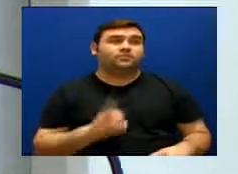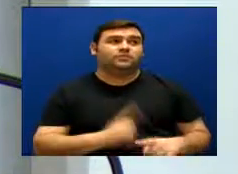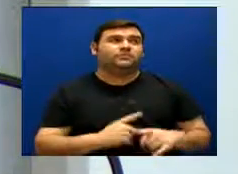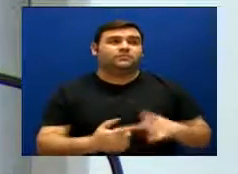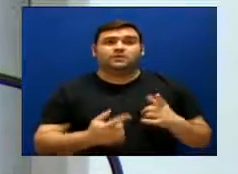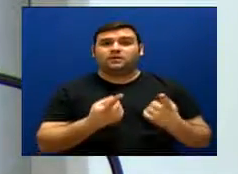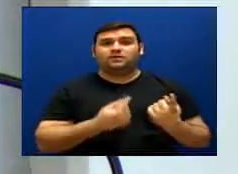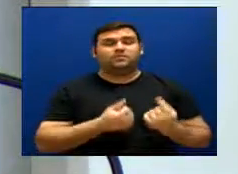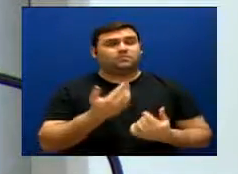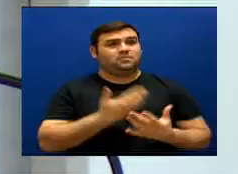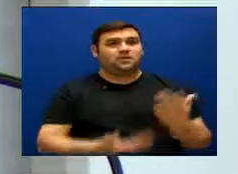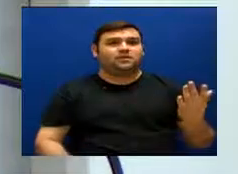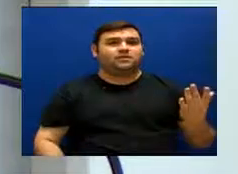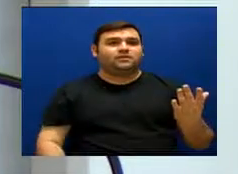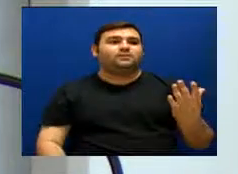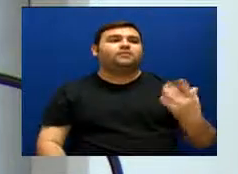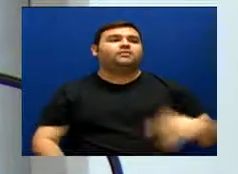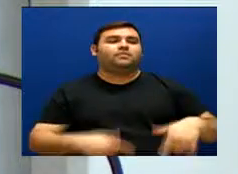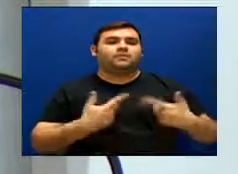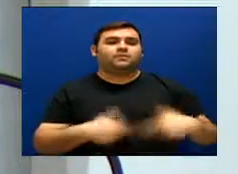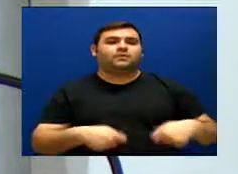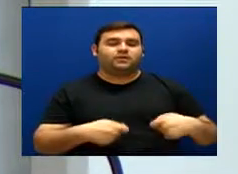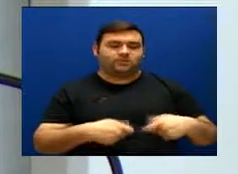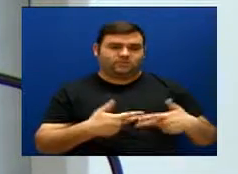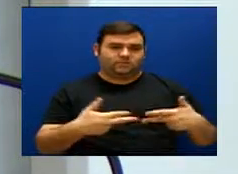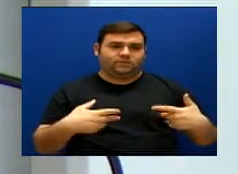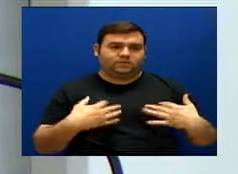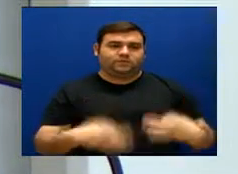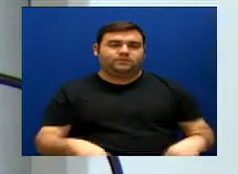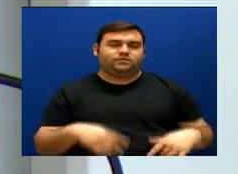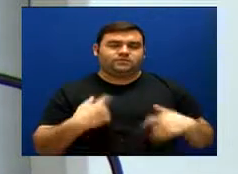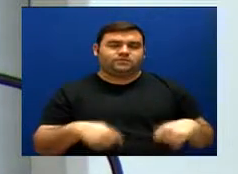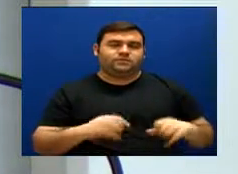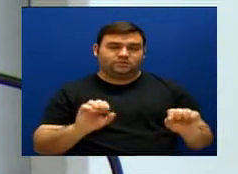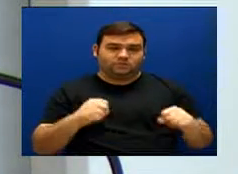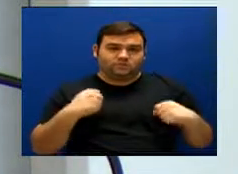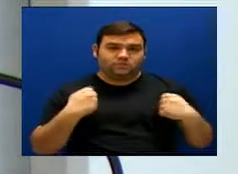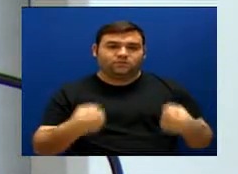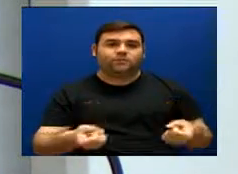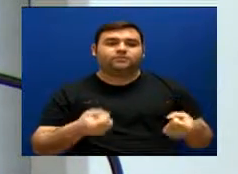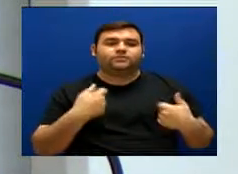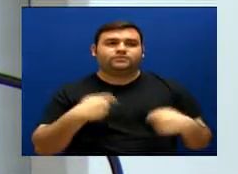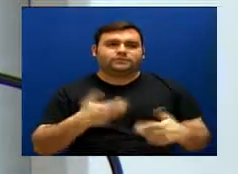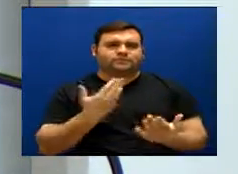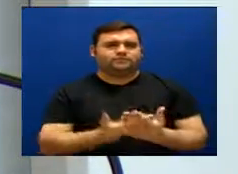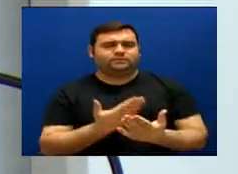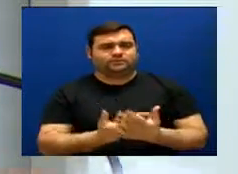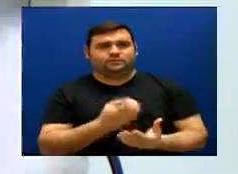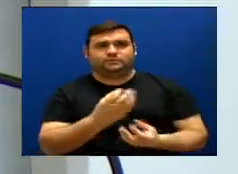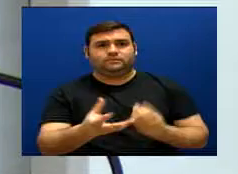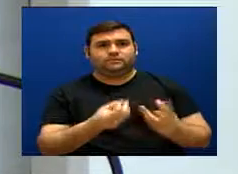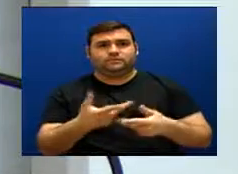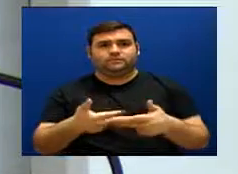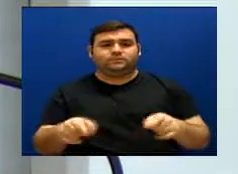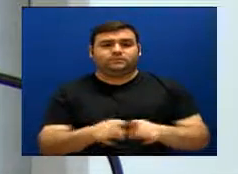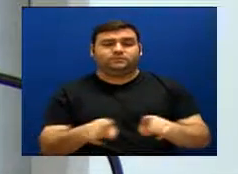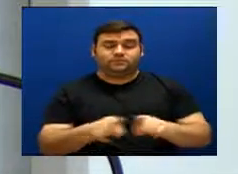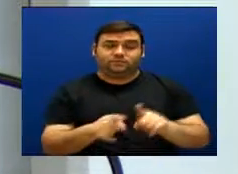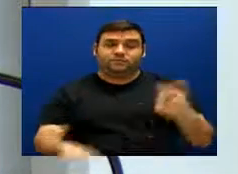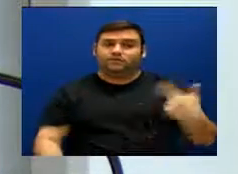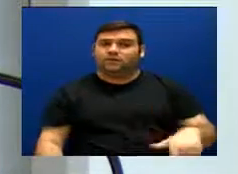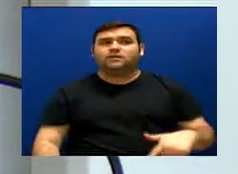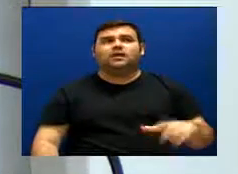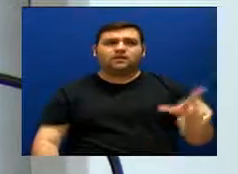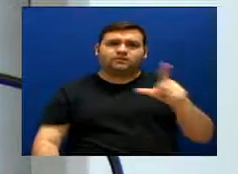prejuízo, tem que ser, o que é direito tem que ser aí feito, né, a prefeitura ela tem que sim que fornecer. E mais, não tem.